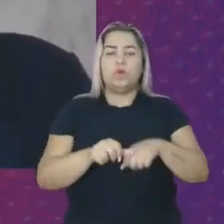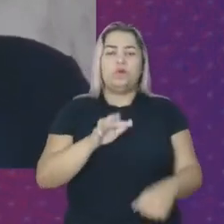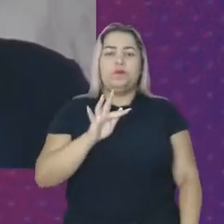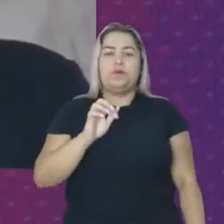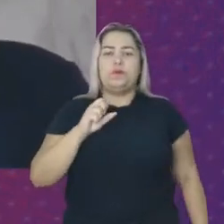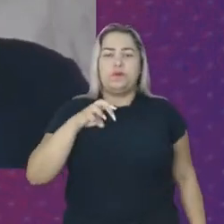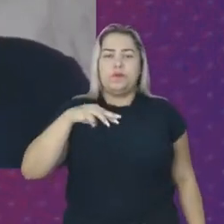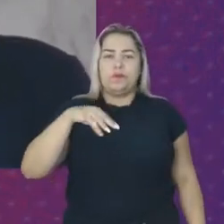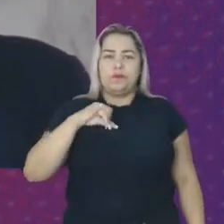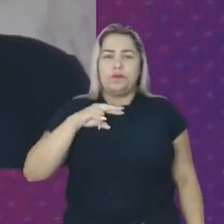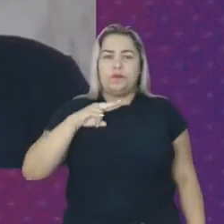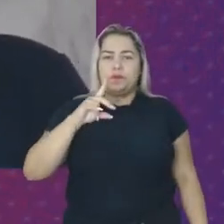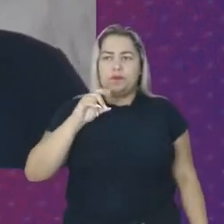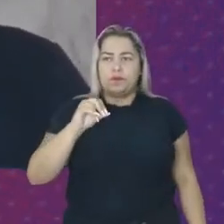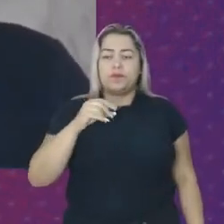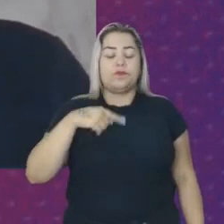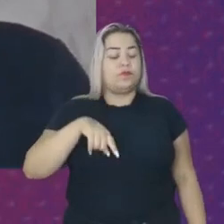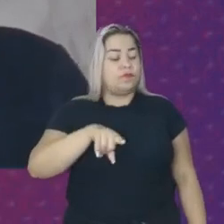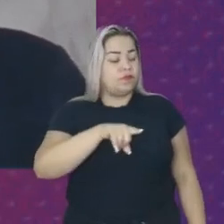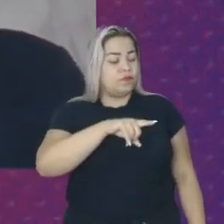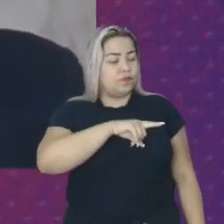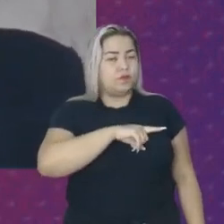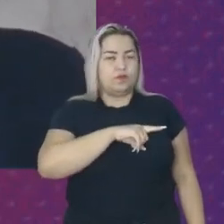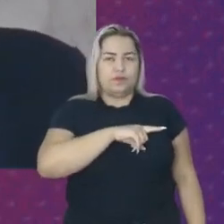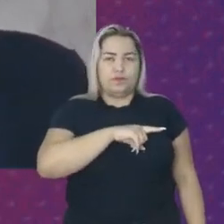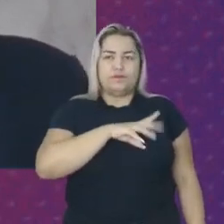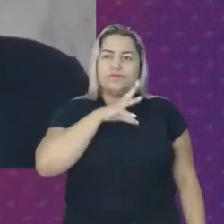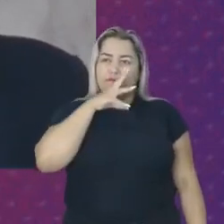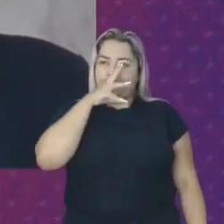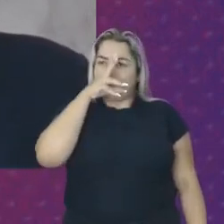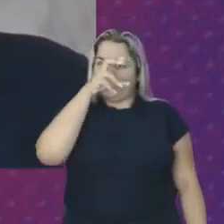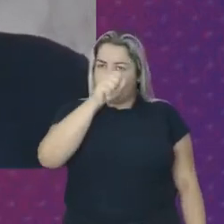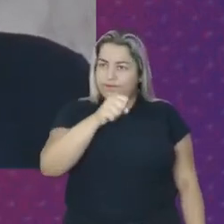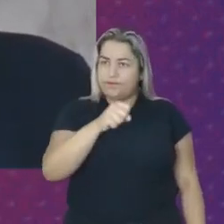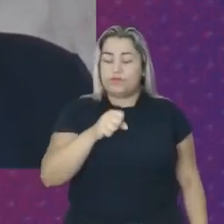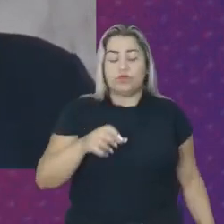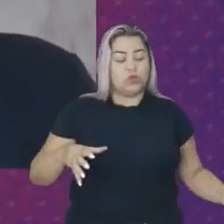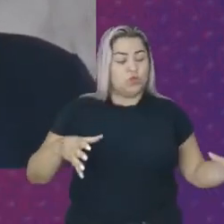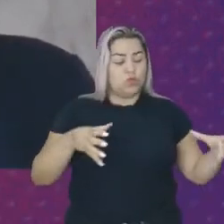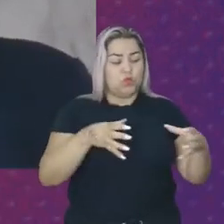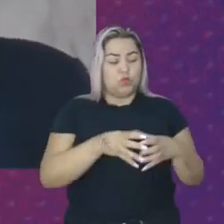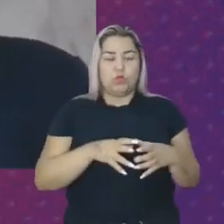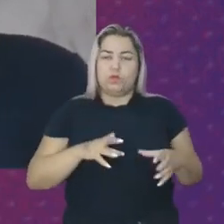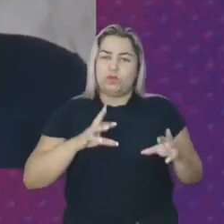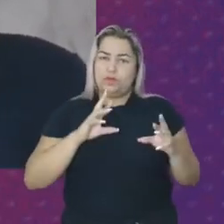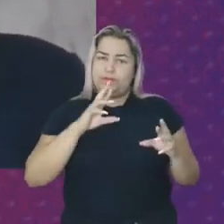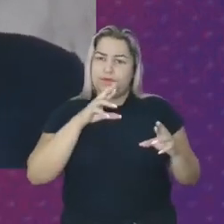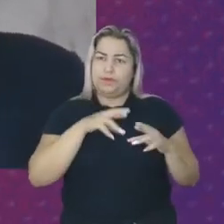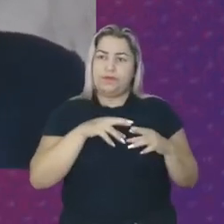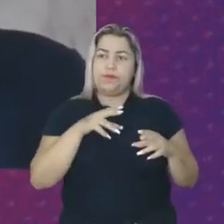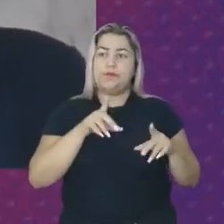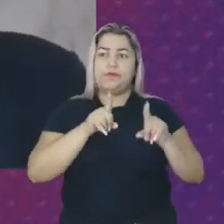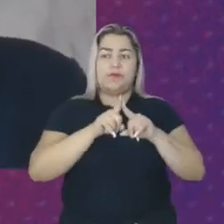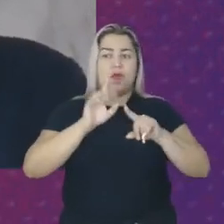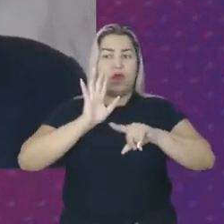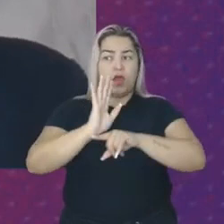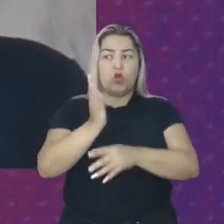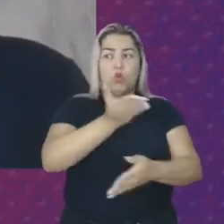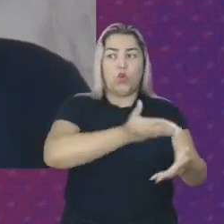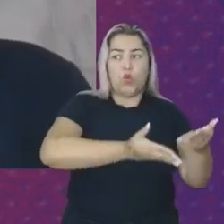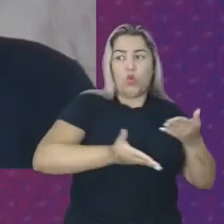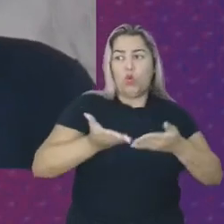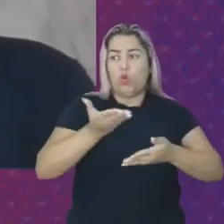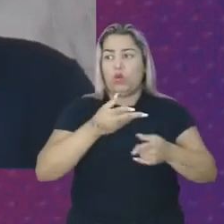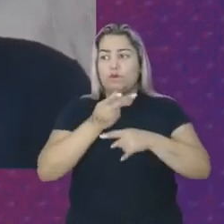Além disso, nós estamos fortalecendo o conjunto da rede de atendimento,